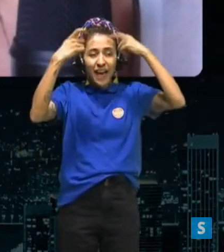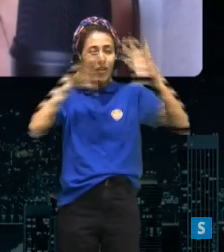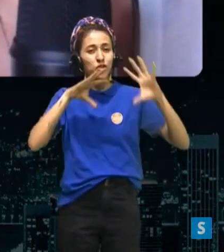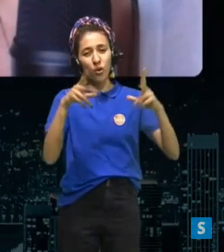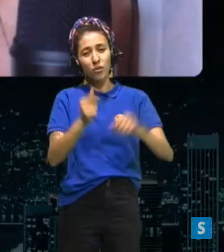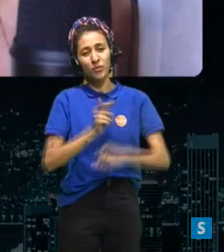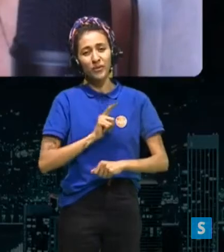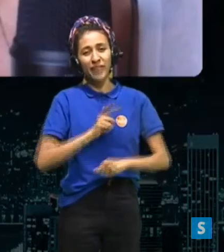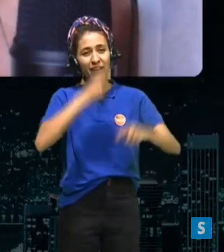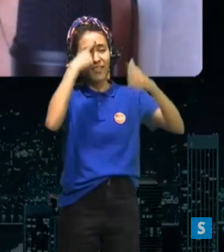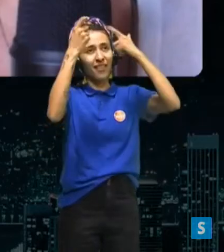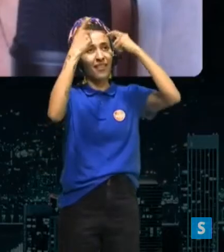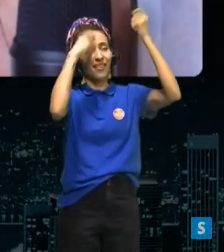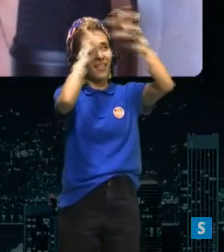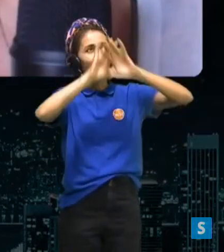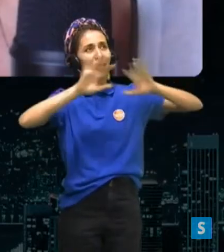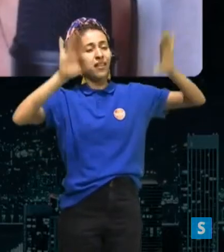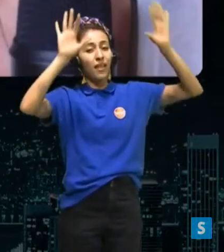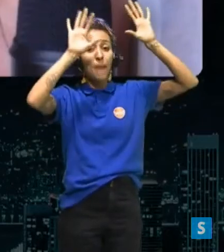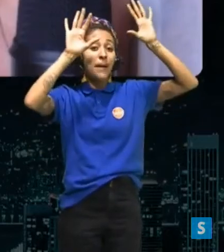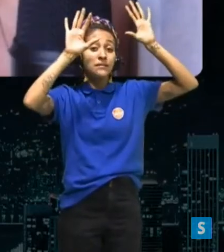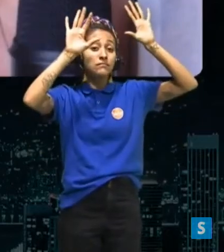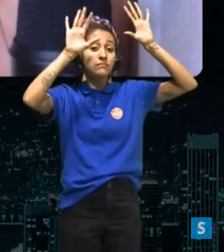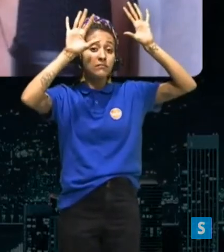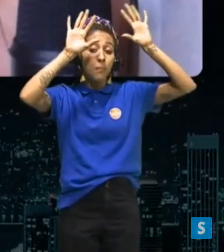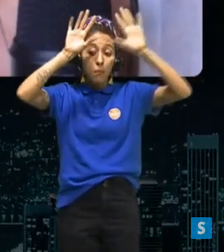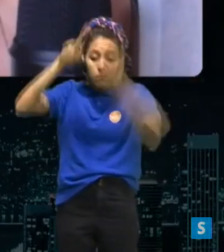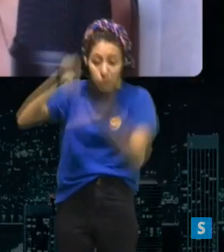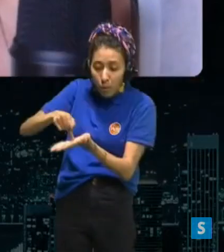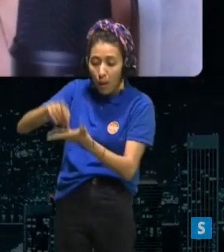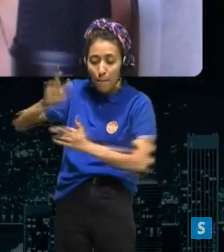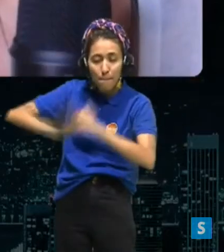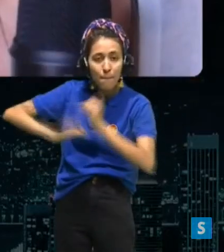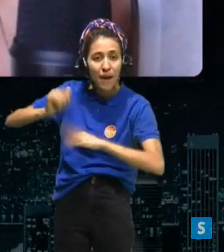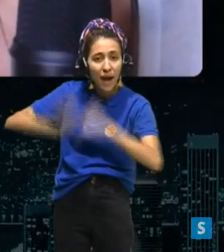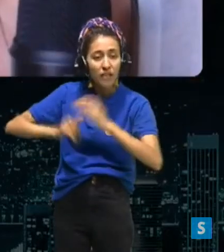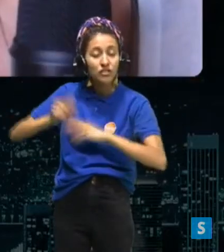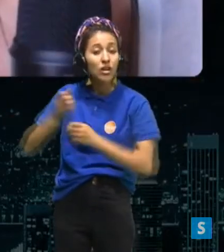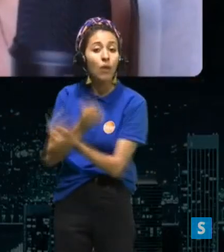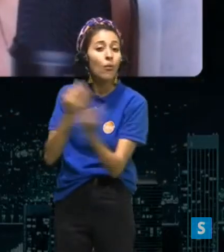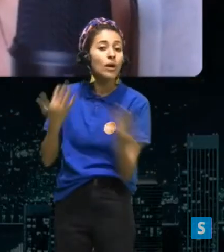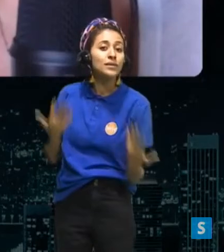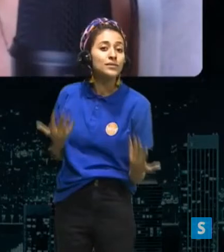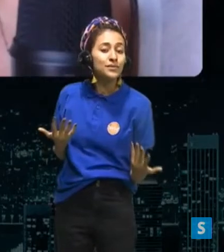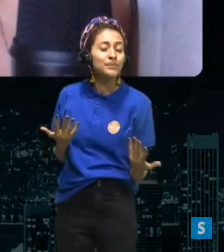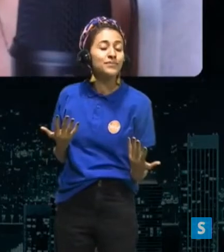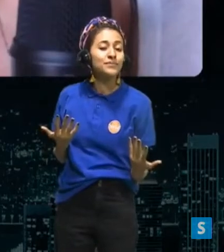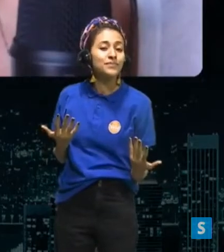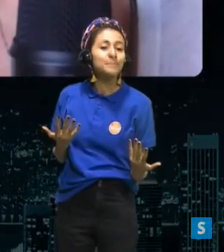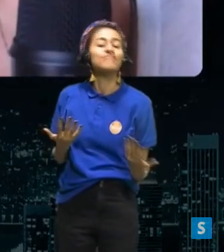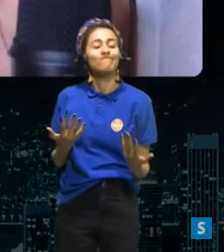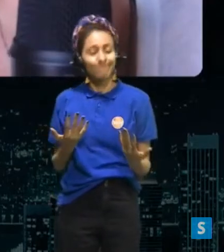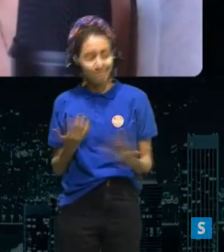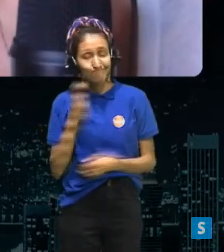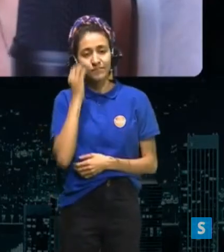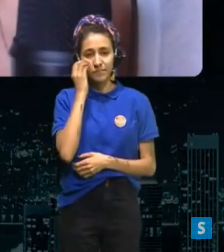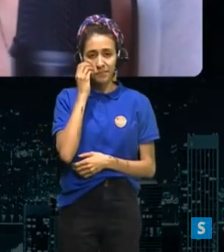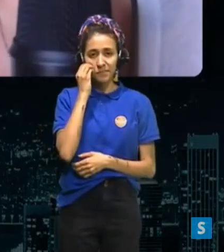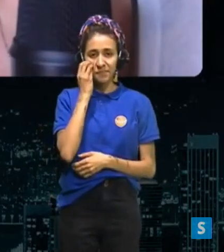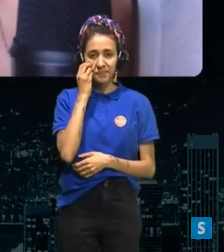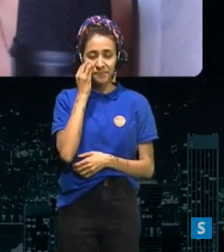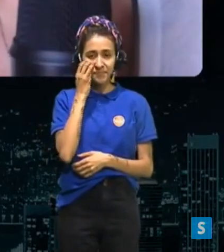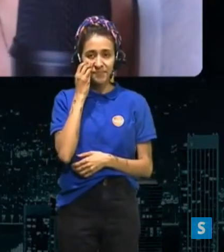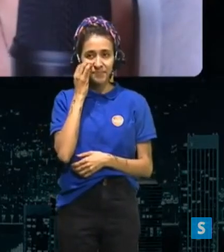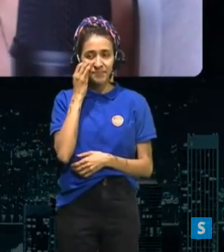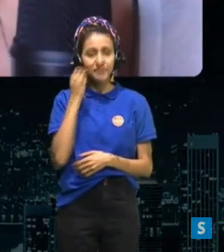em realidade então sabe você é realizar diariamente semanalmente e ter resultados que